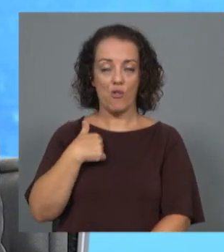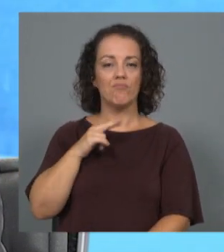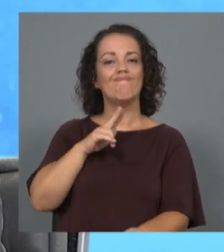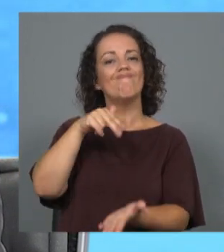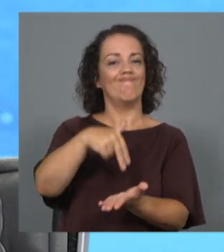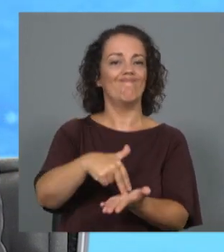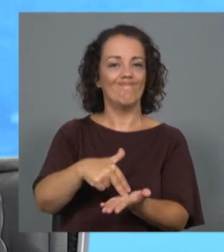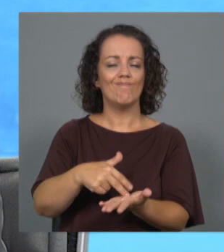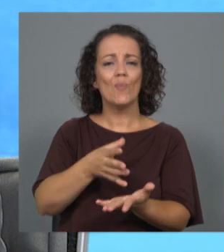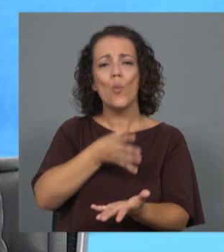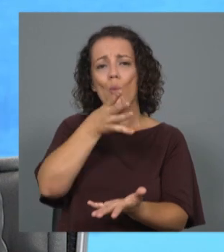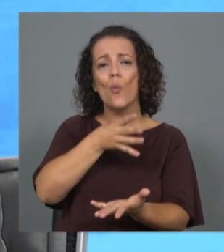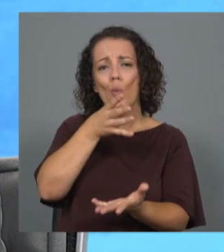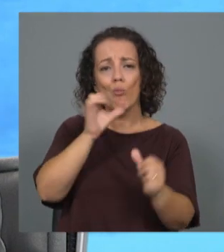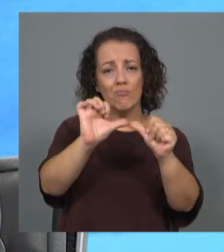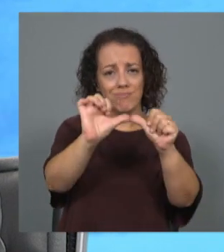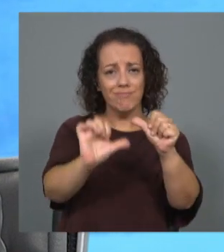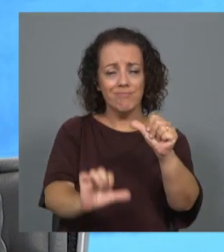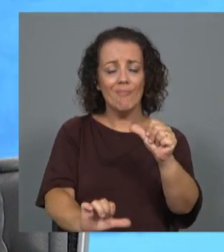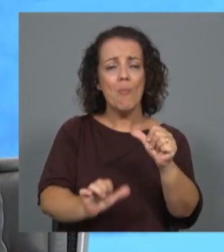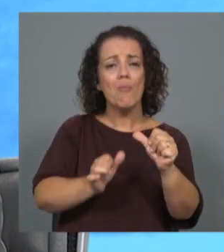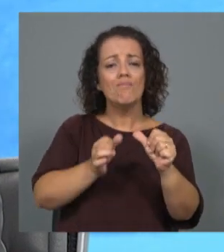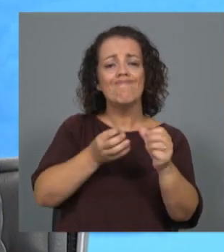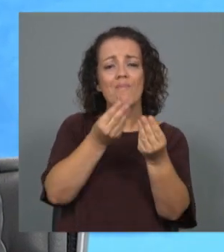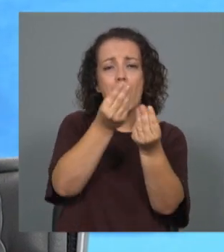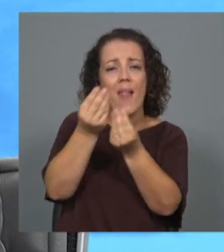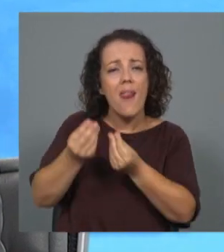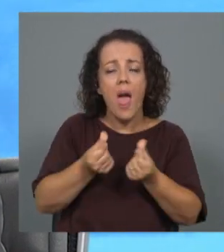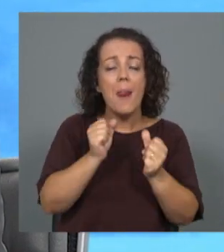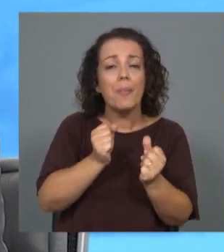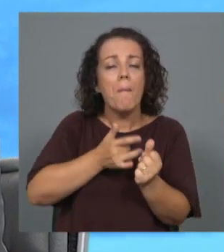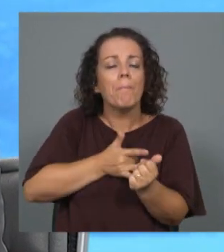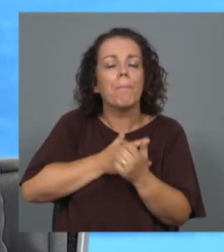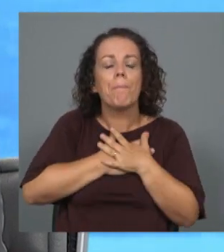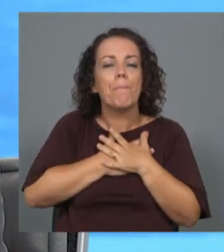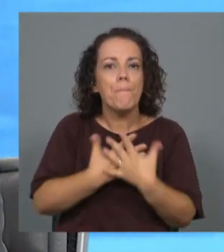com paixão, esse é o testemunho da paixão, e nós só podemos ser